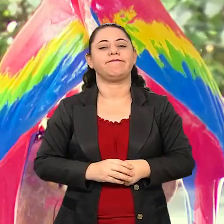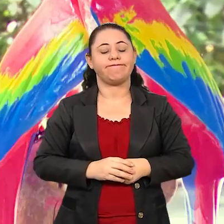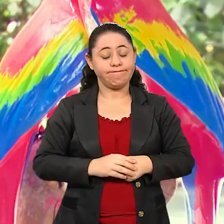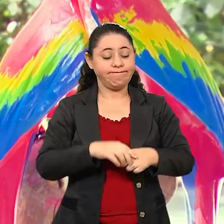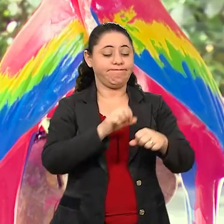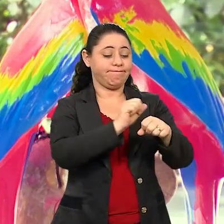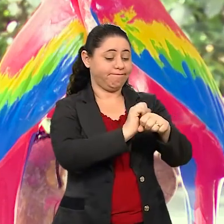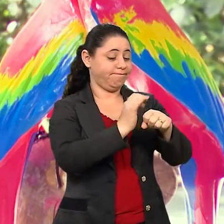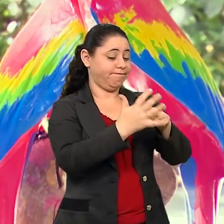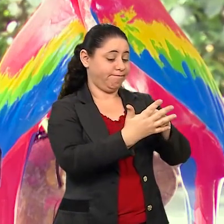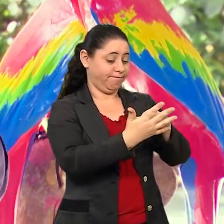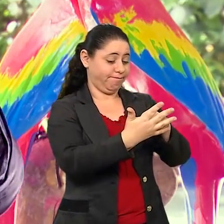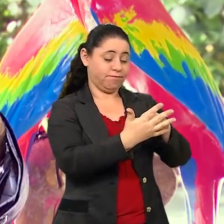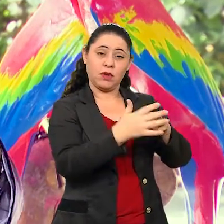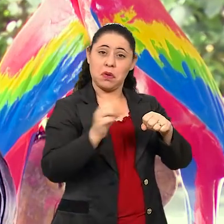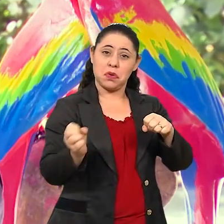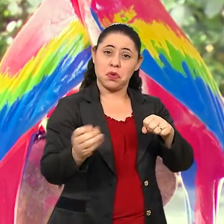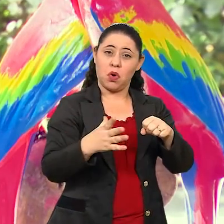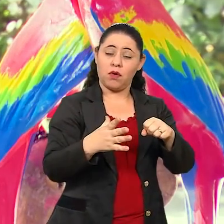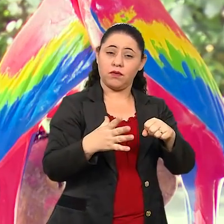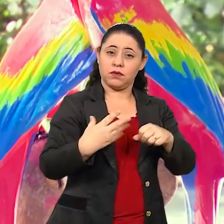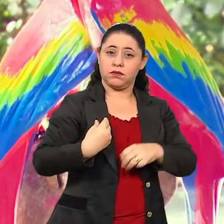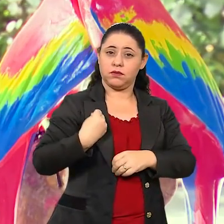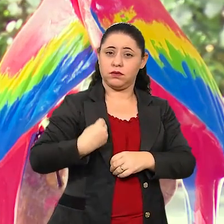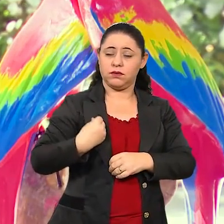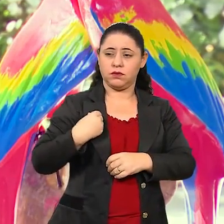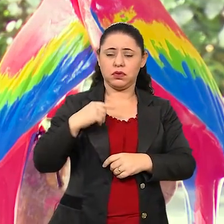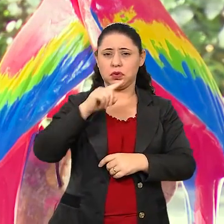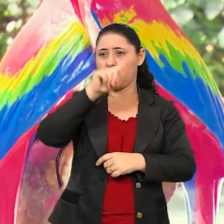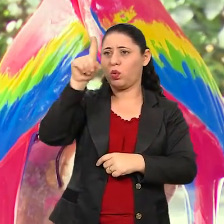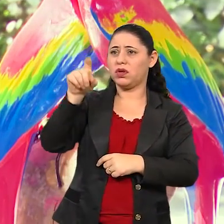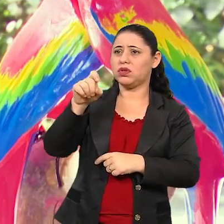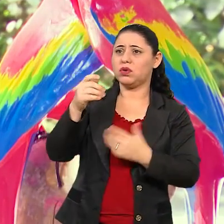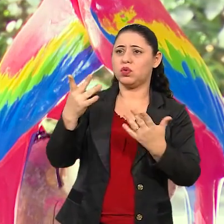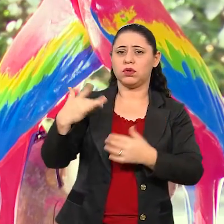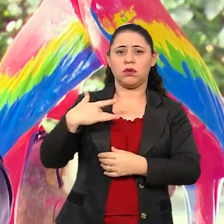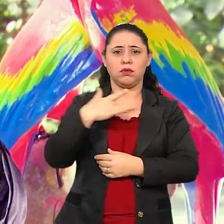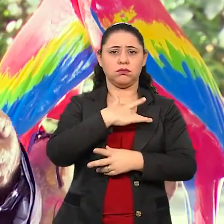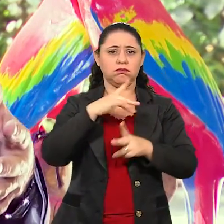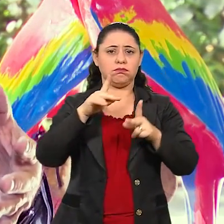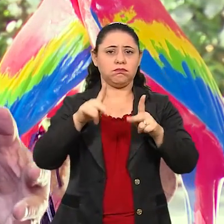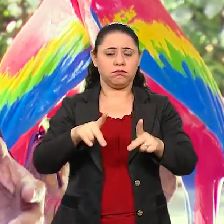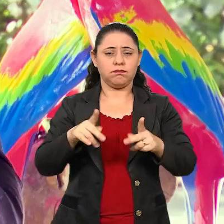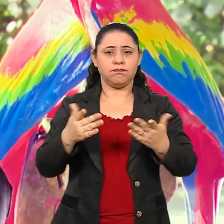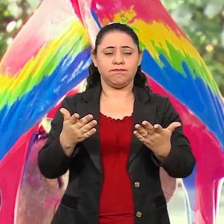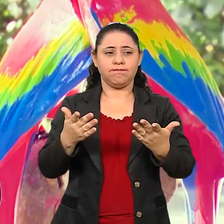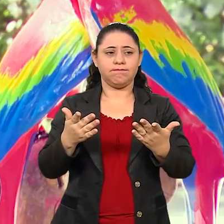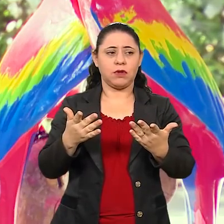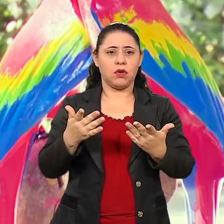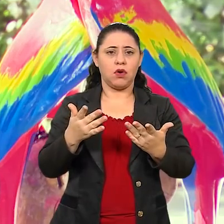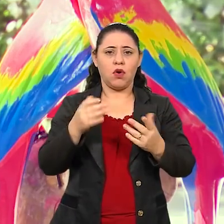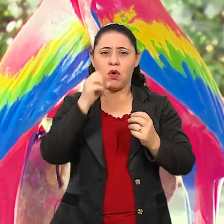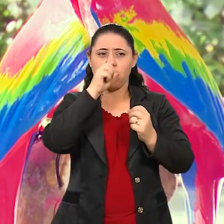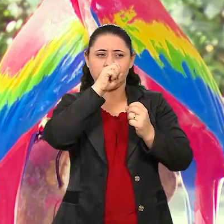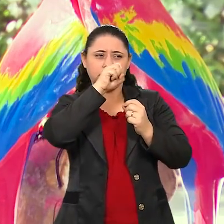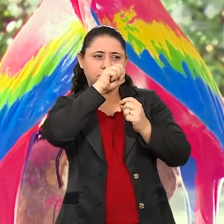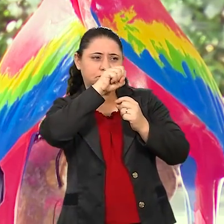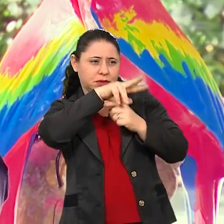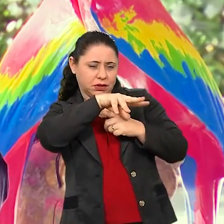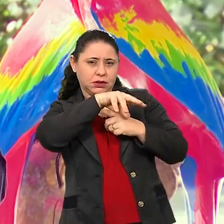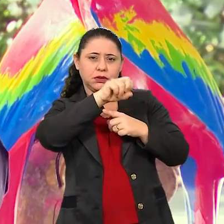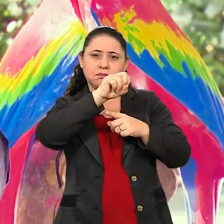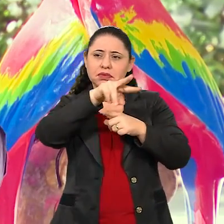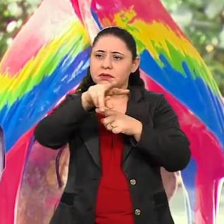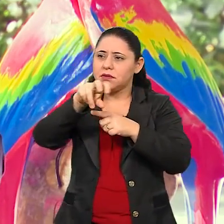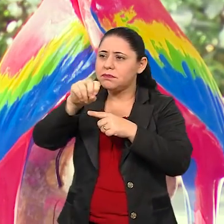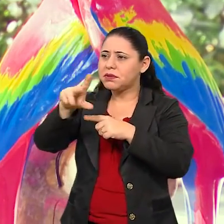pandemia era algo novo a gente convivia ali com uma questão de saúde pública com vírus